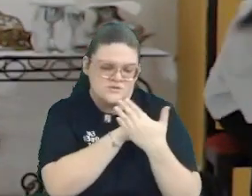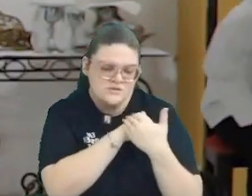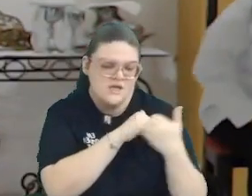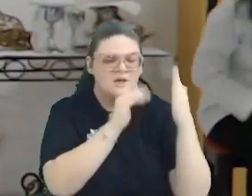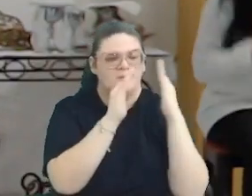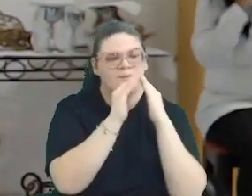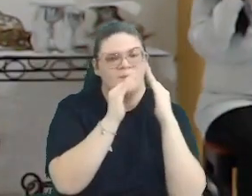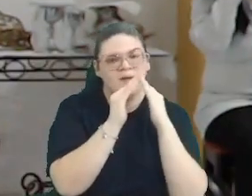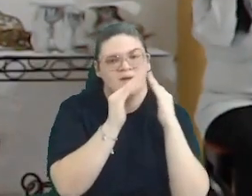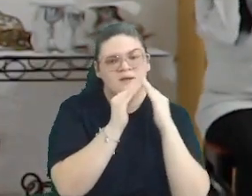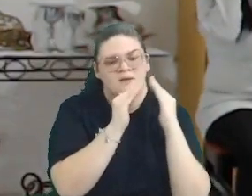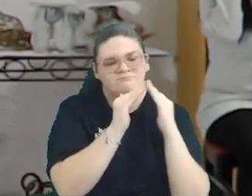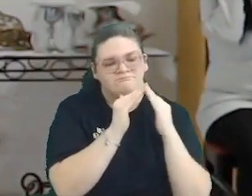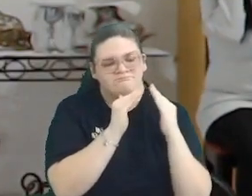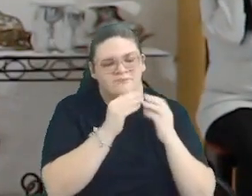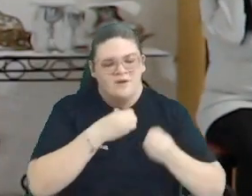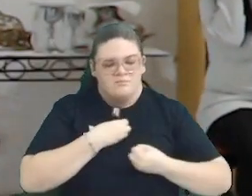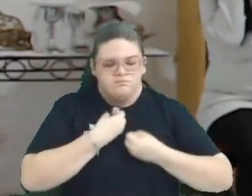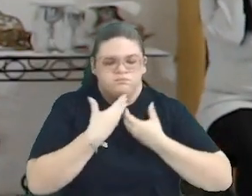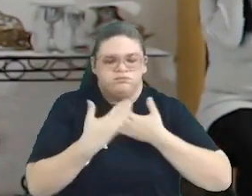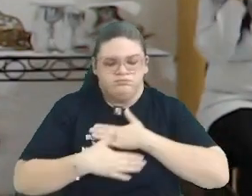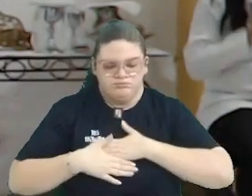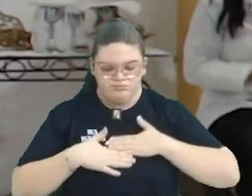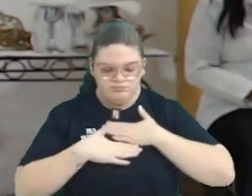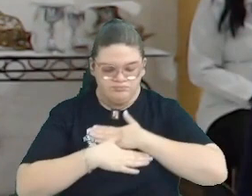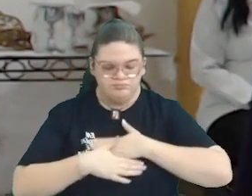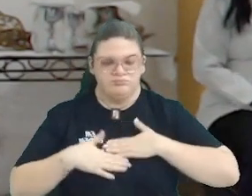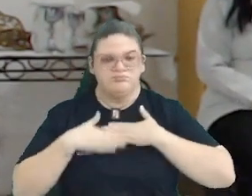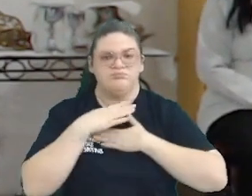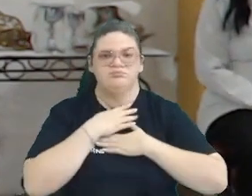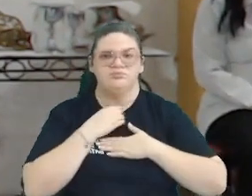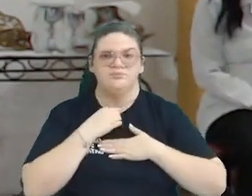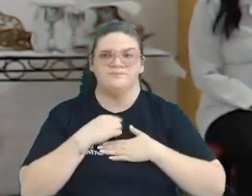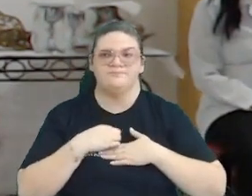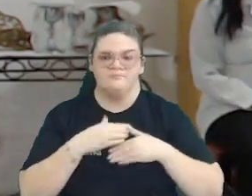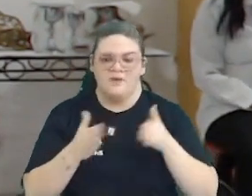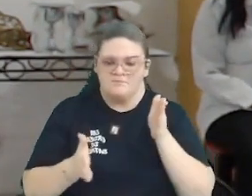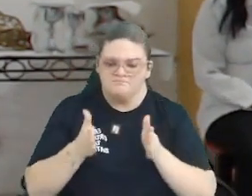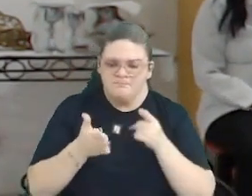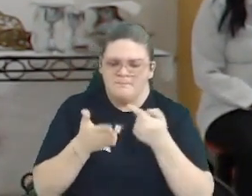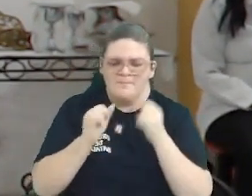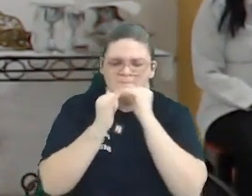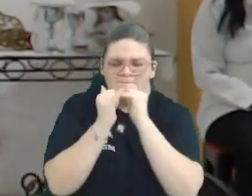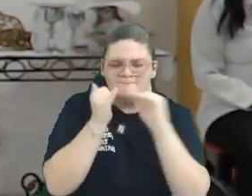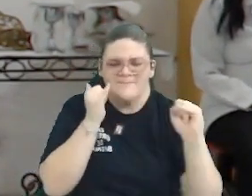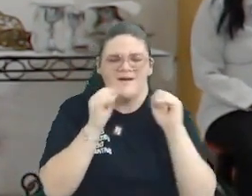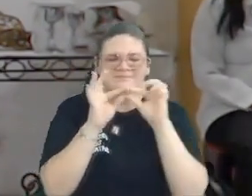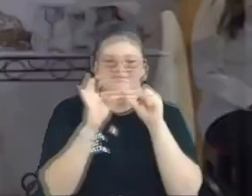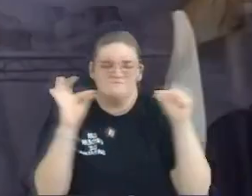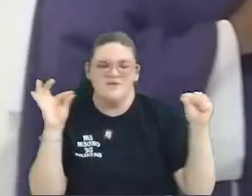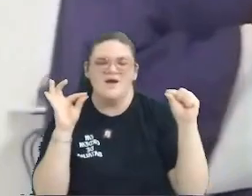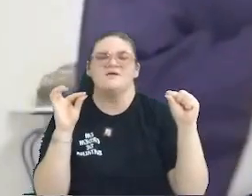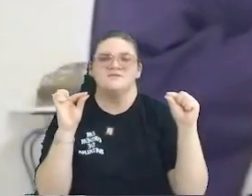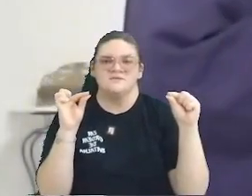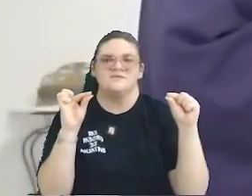casa me consumirá. É este trecho da Sagrada Escritura com